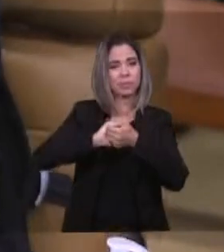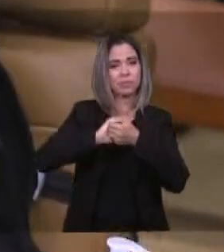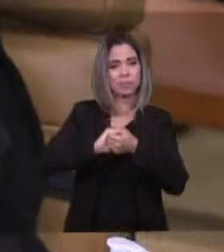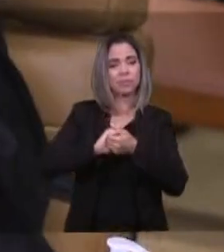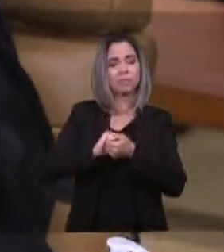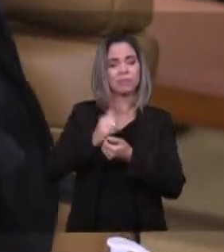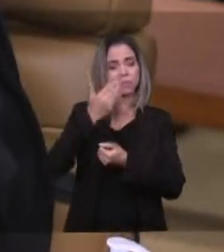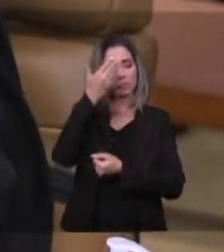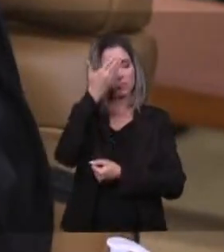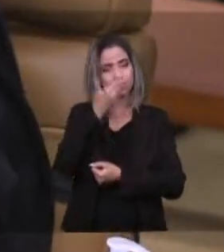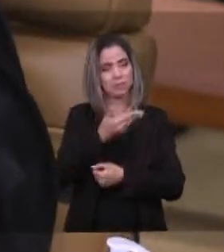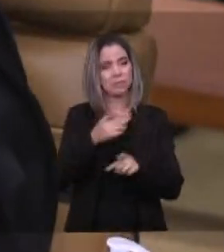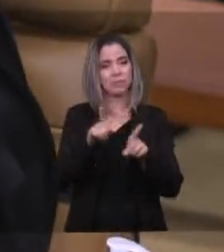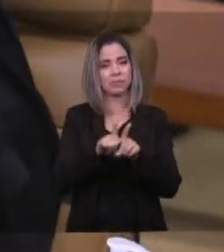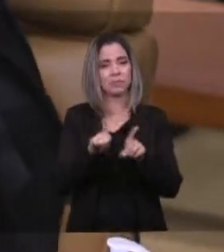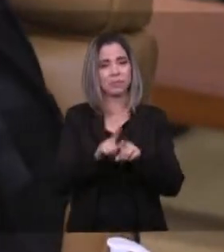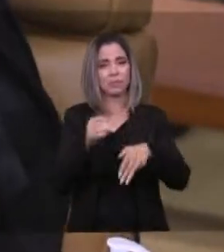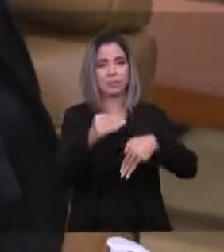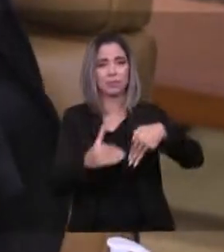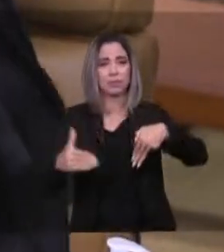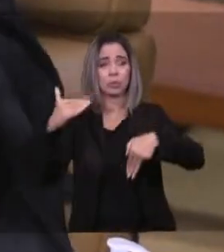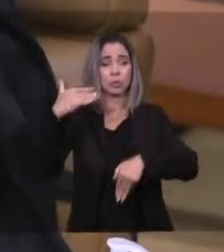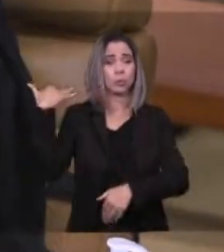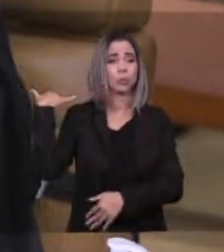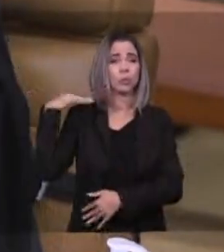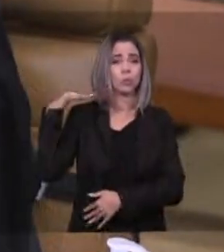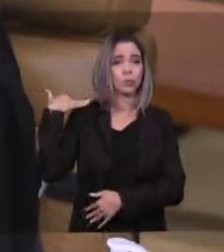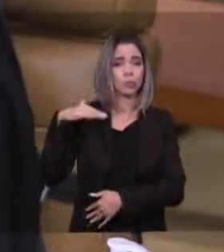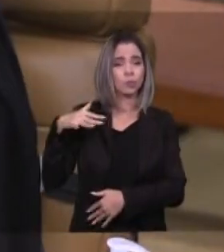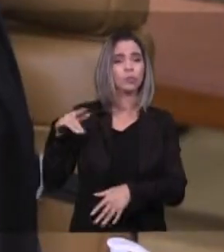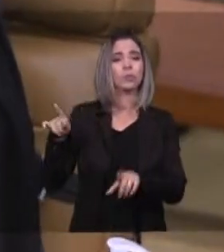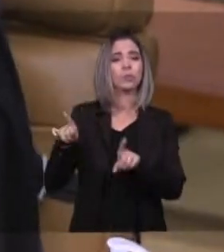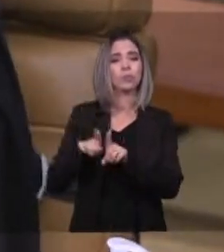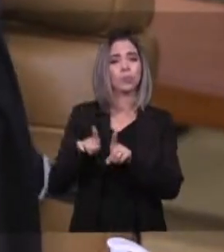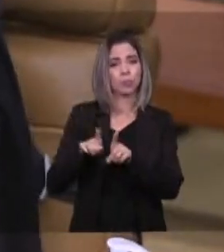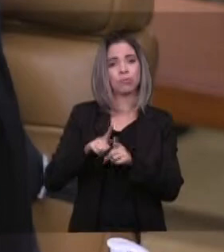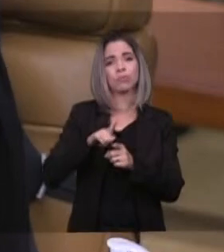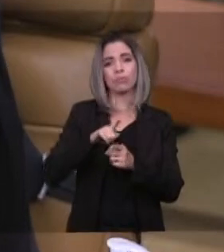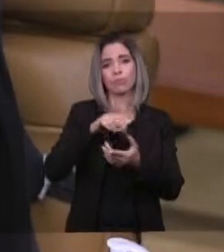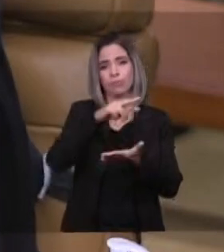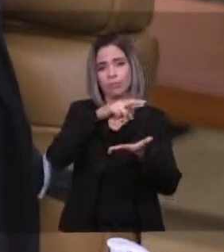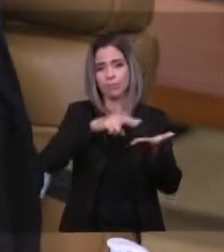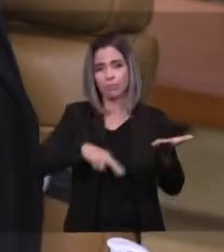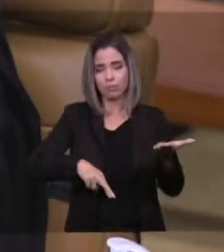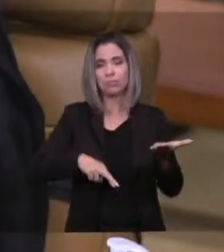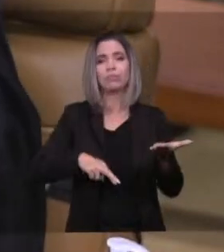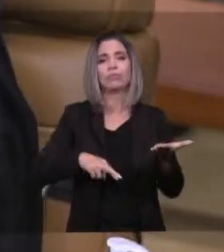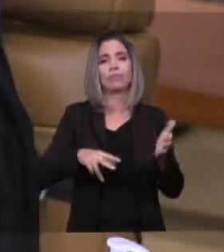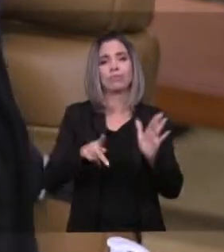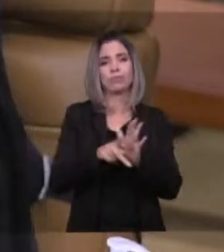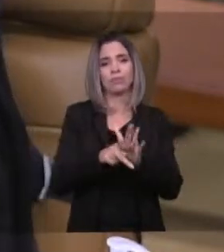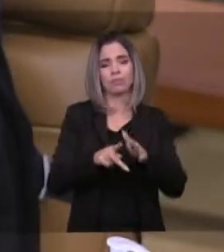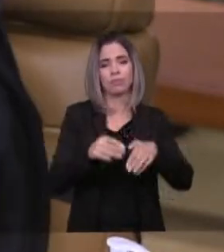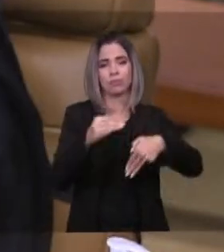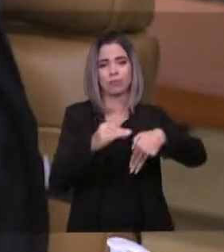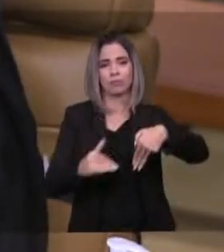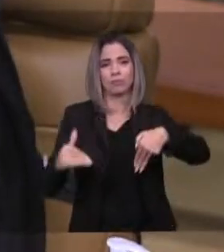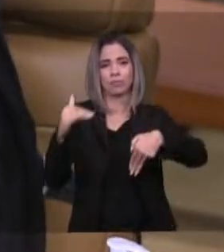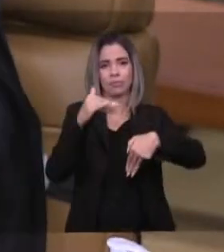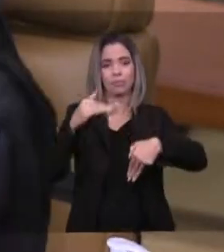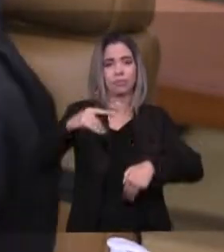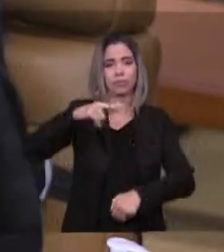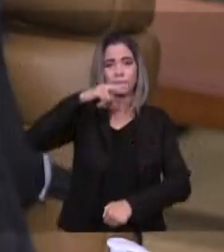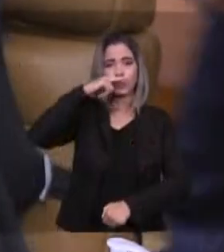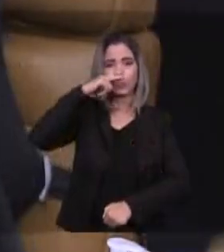excelência, também a ministra Carmen Lúcia. A imagem ao centro da tela, homem branco, cabelos agrisalhados, usa óculos de